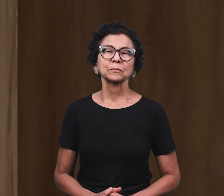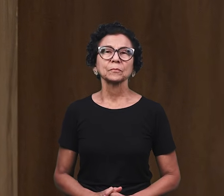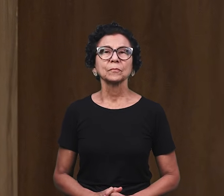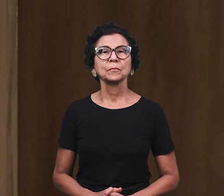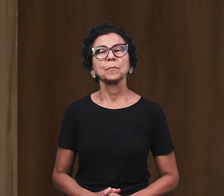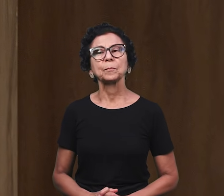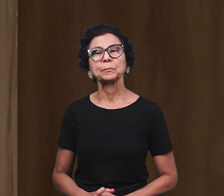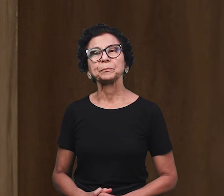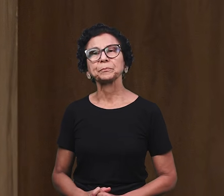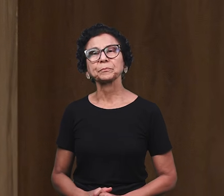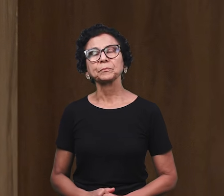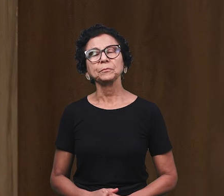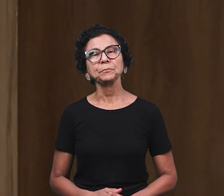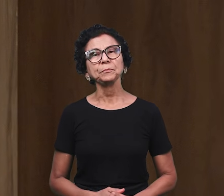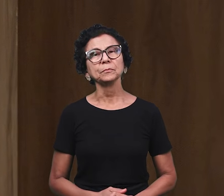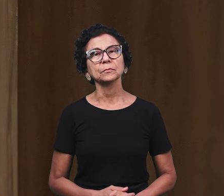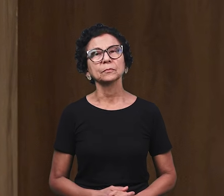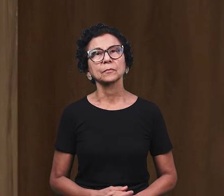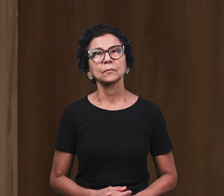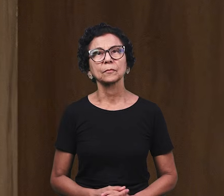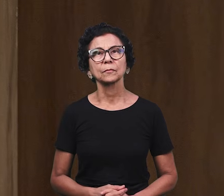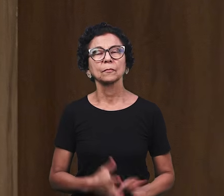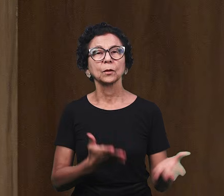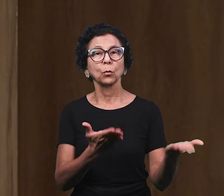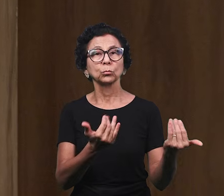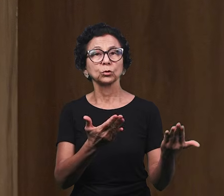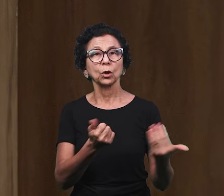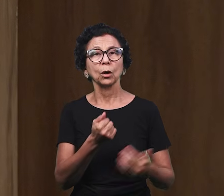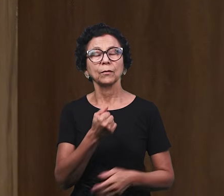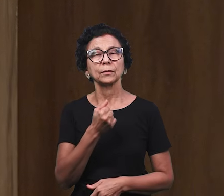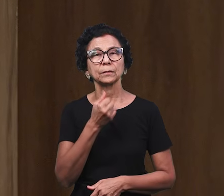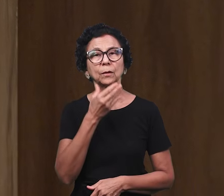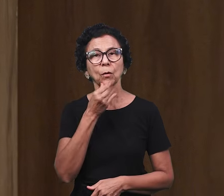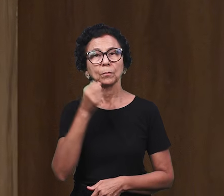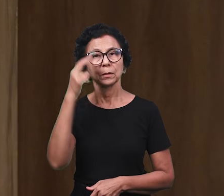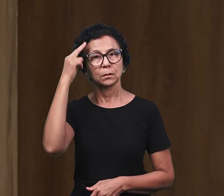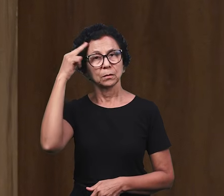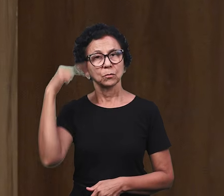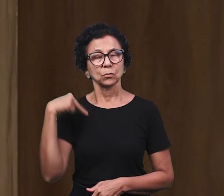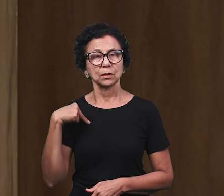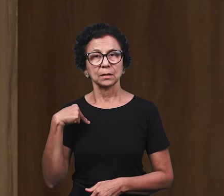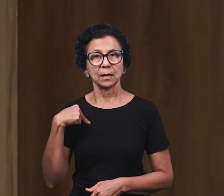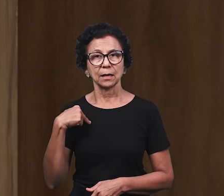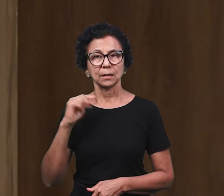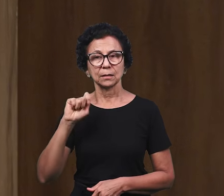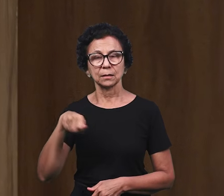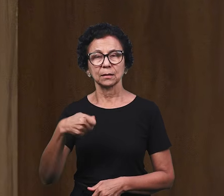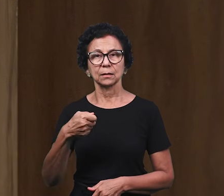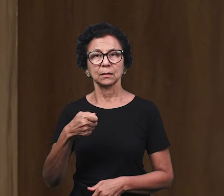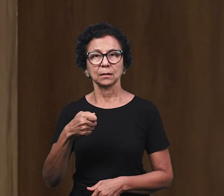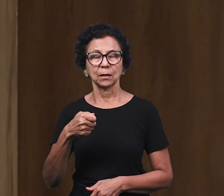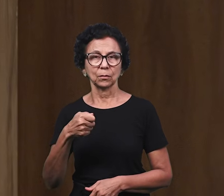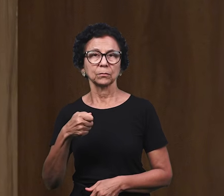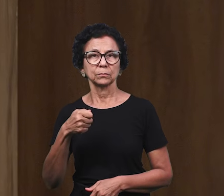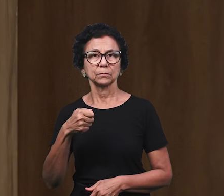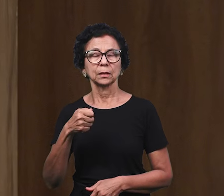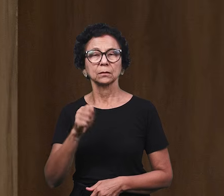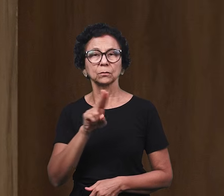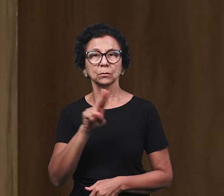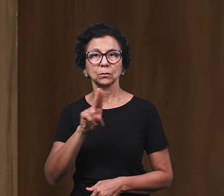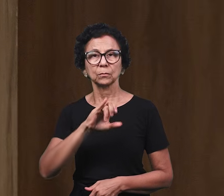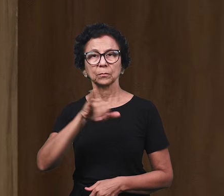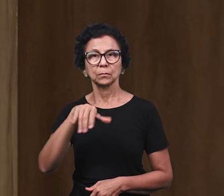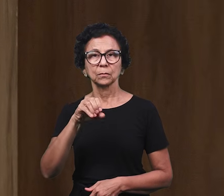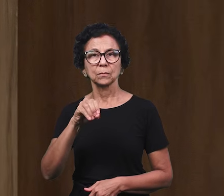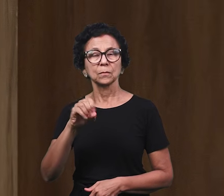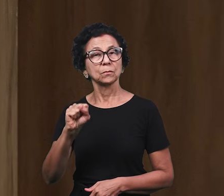José, ele ficou no Egito, foi escravo, relacionou com